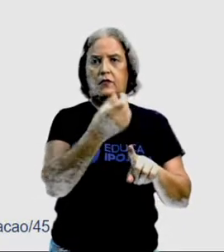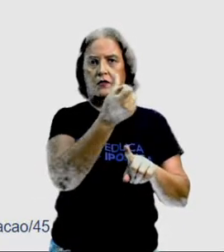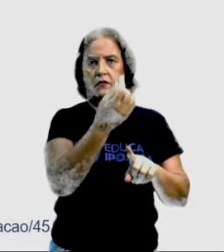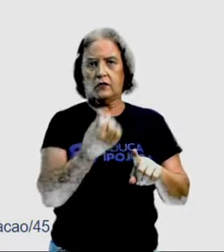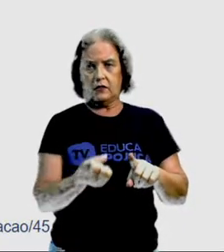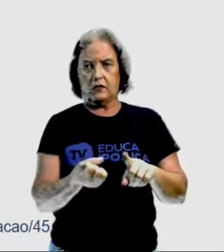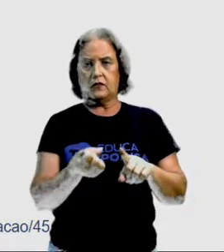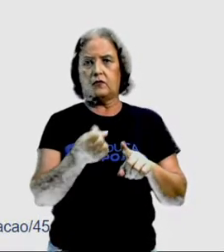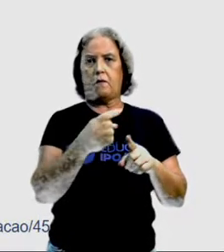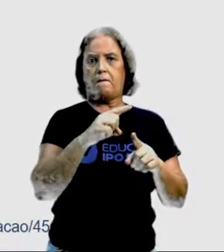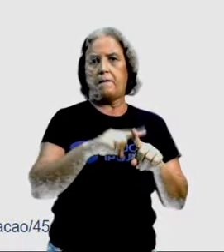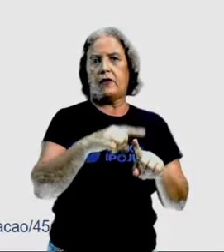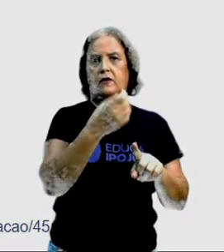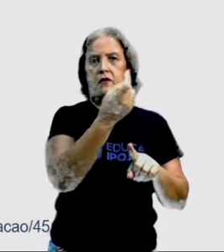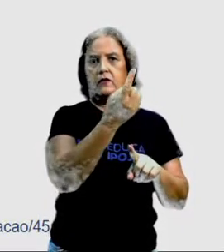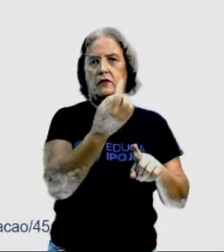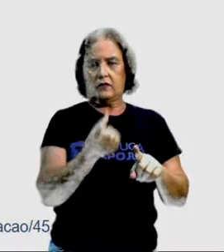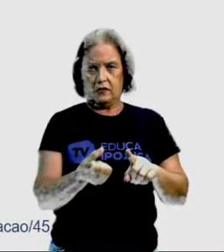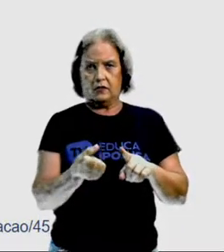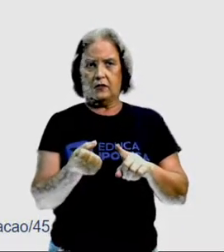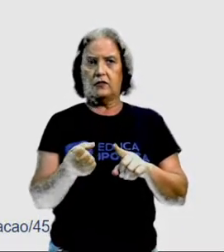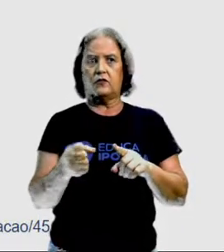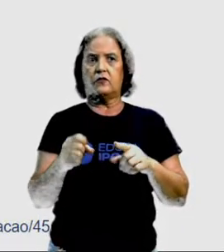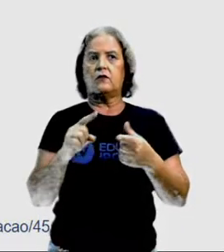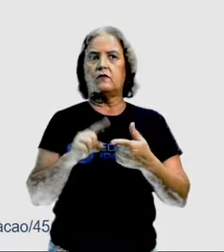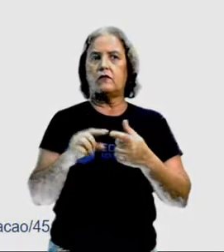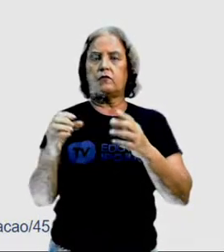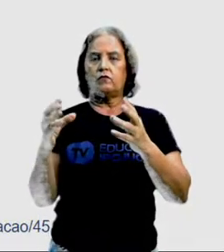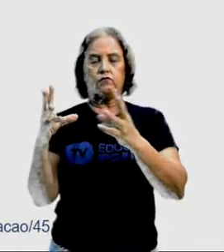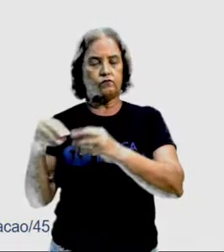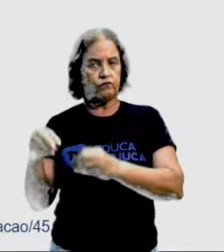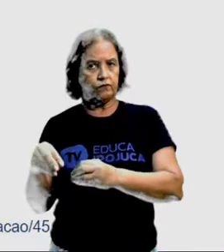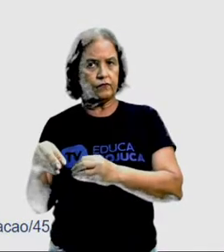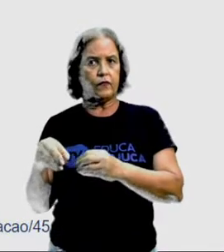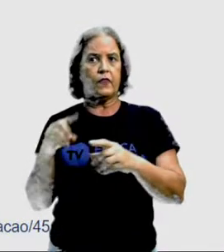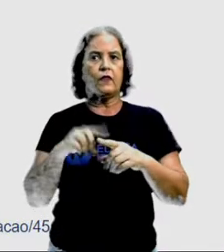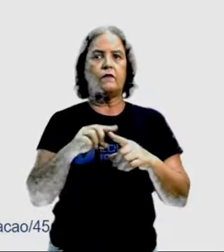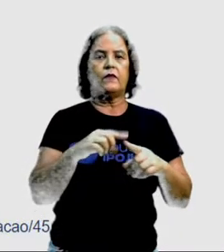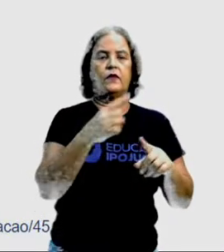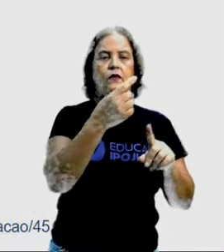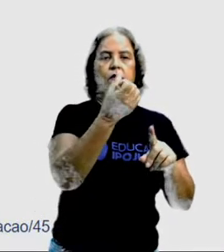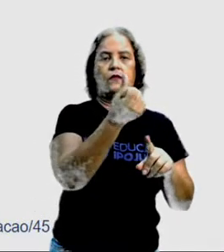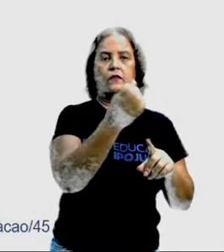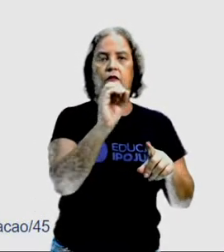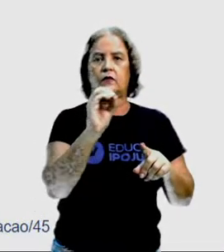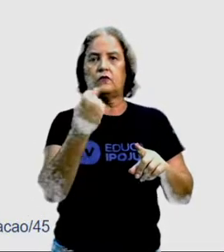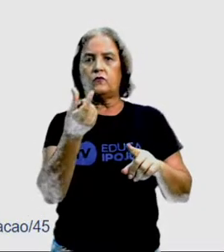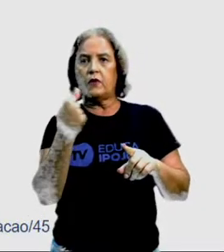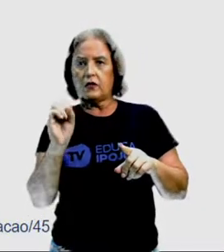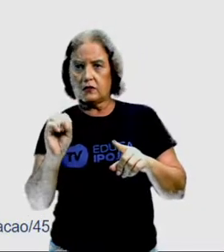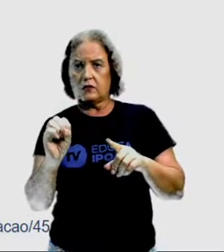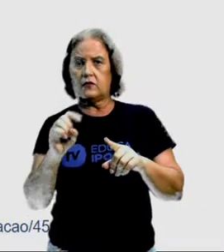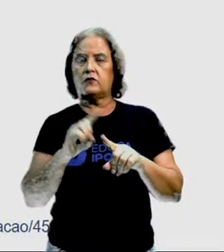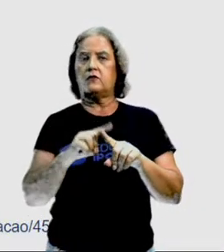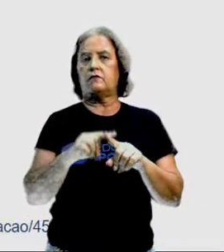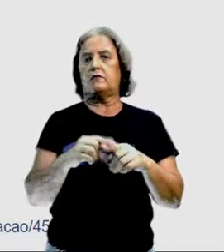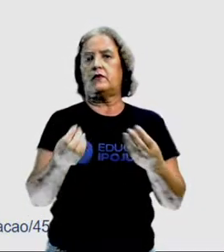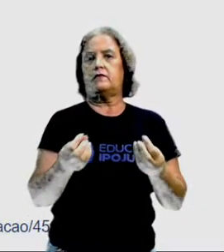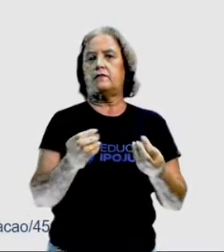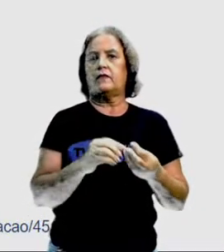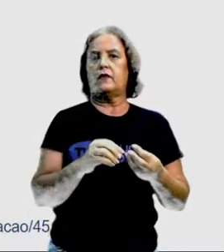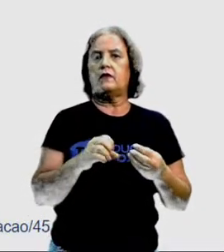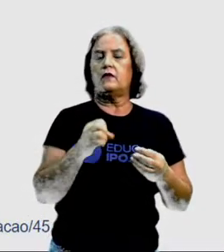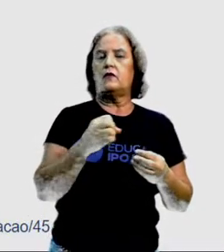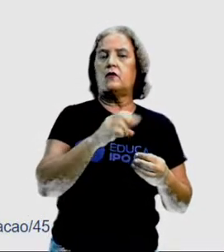quantitativo, e pensei 10 mais 10 mais 10, que é igual a 60, e 6 mais 6 mais 6, que é igual a 36. Ou